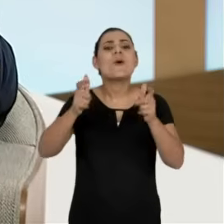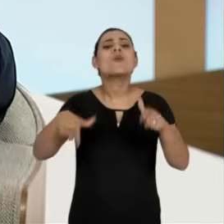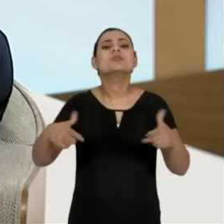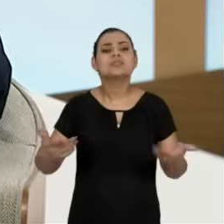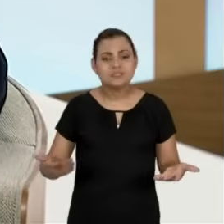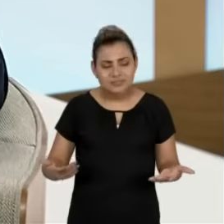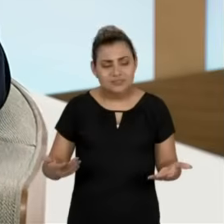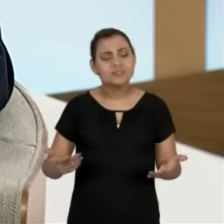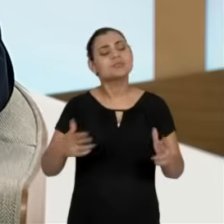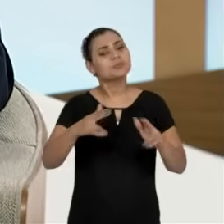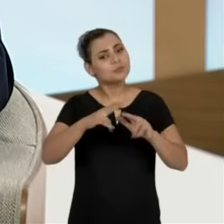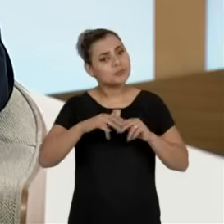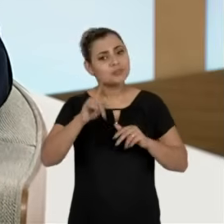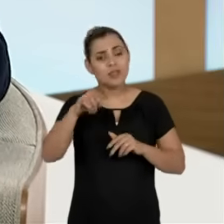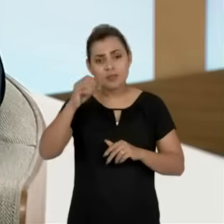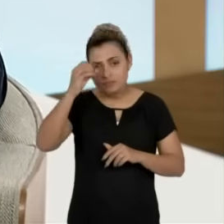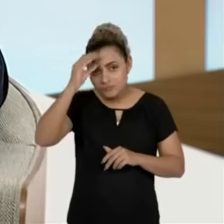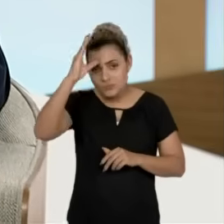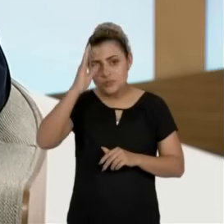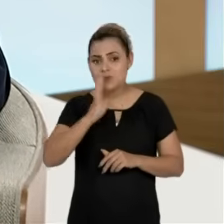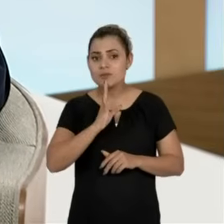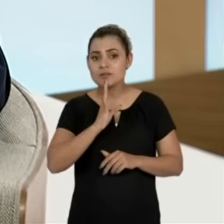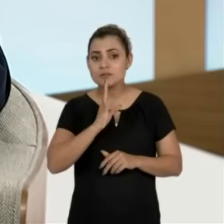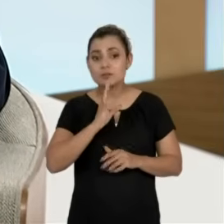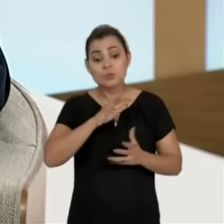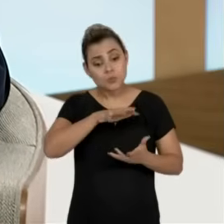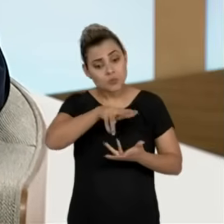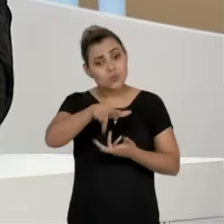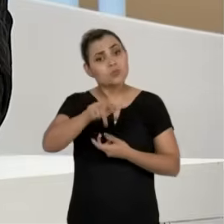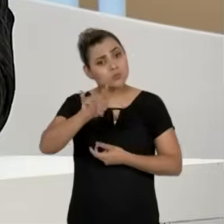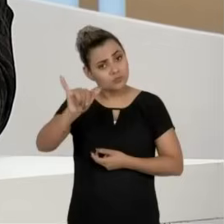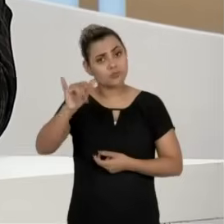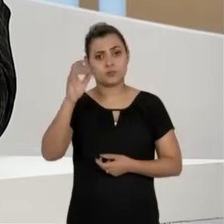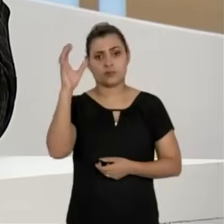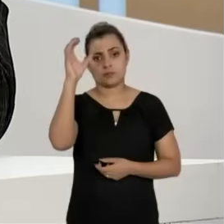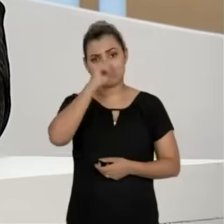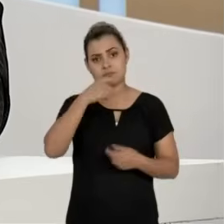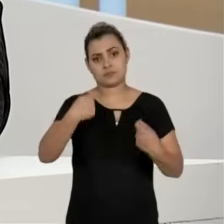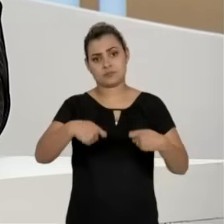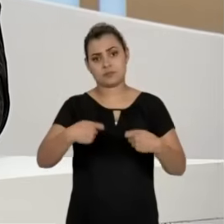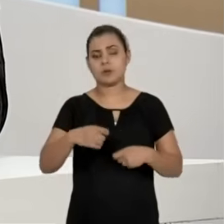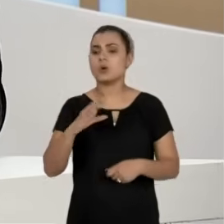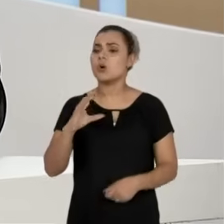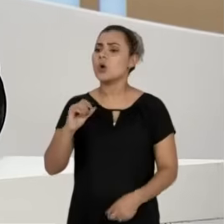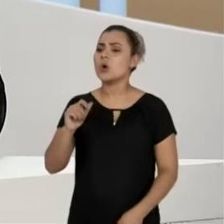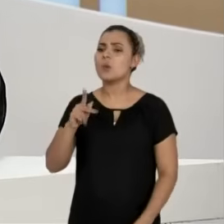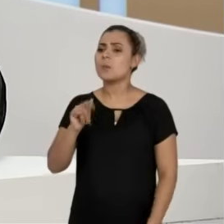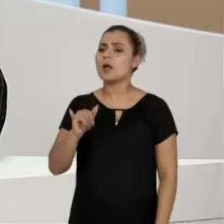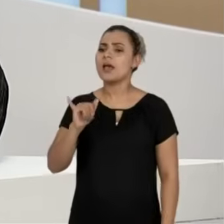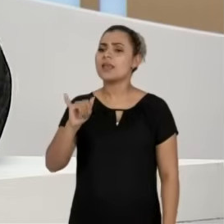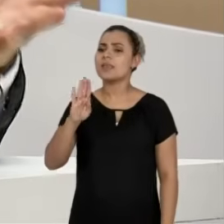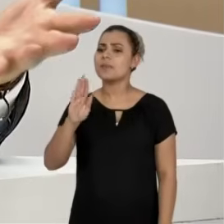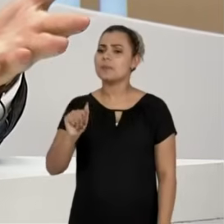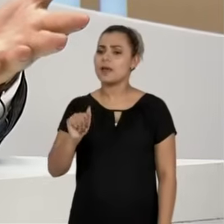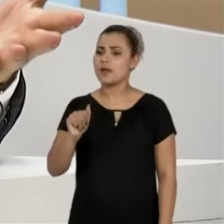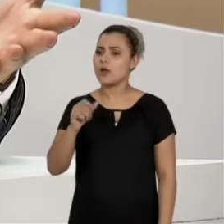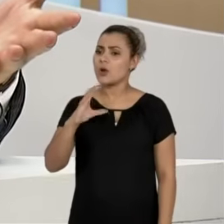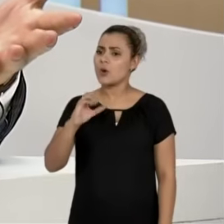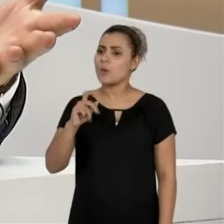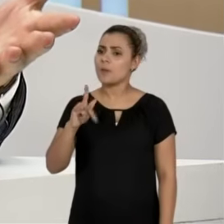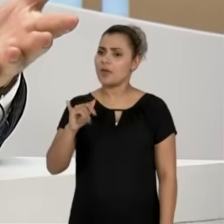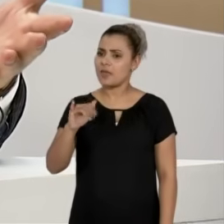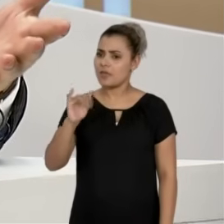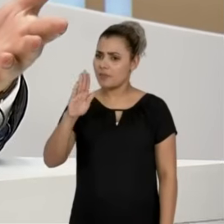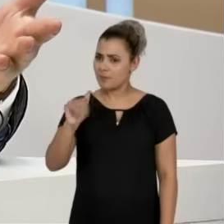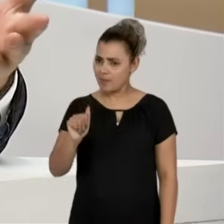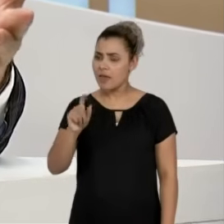que esse é um conhecimento que o planeta vai precisar. Conte o que é a copaíba, por exemplo, que é um remédio que eu